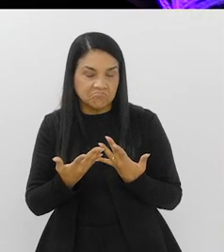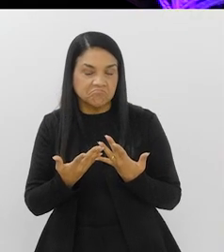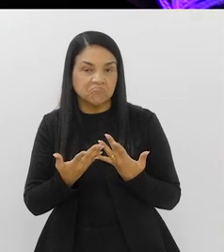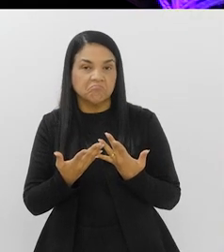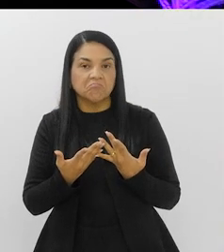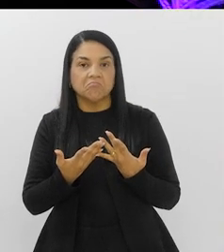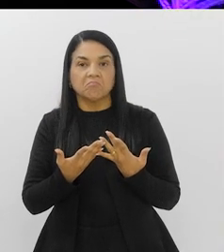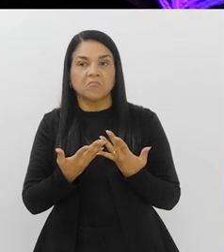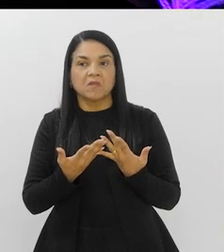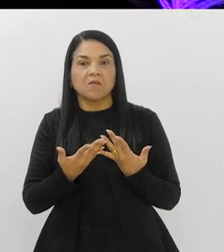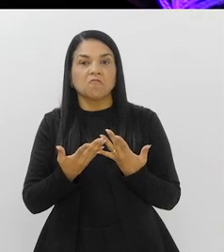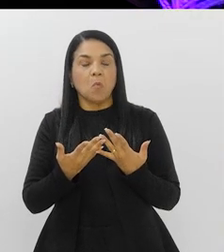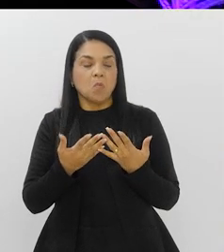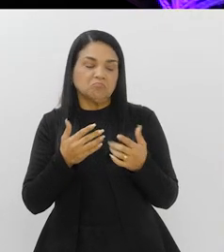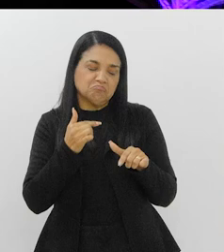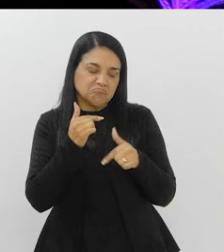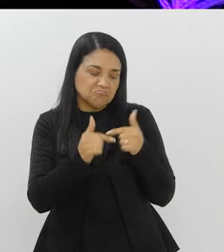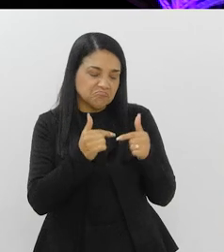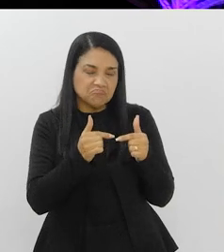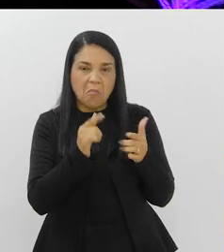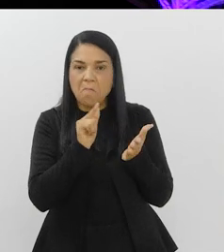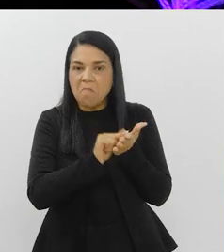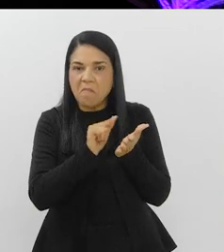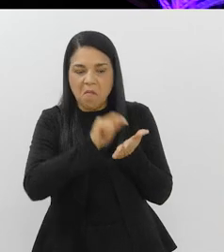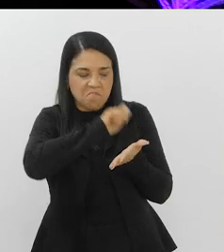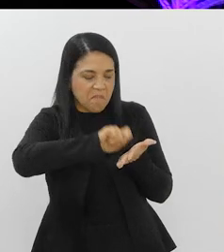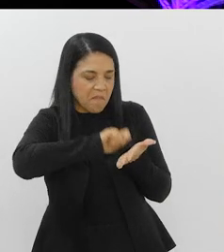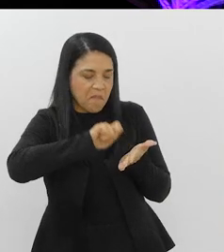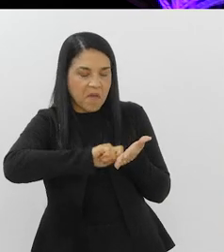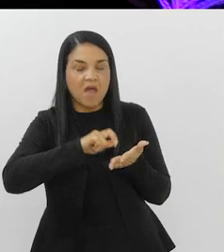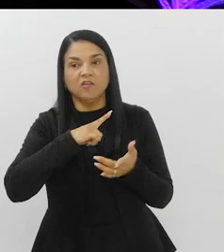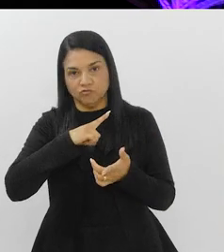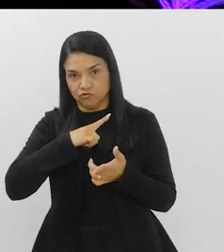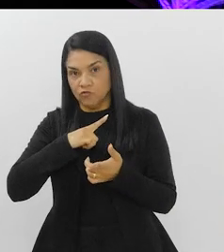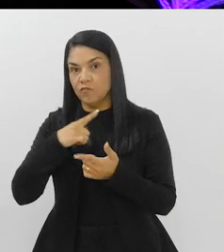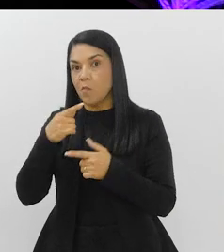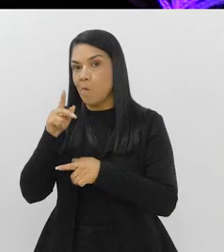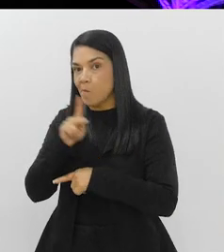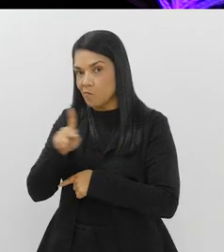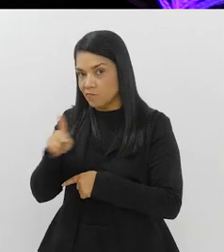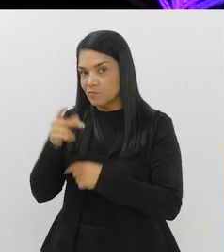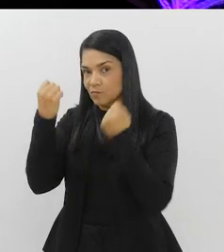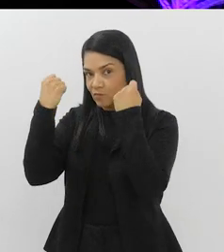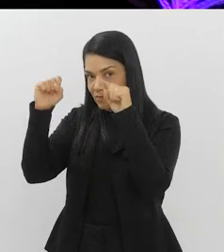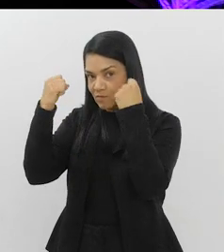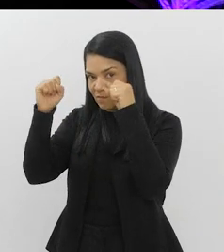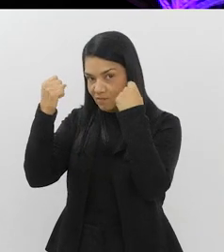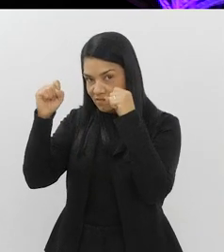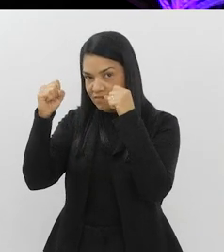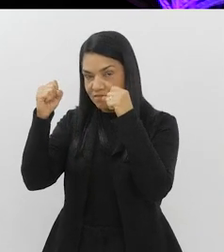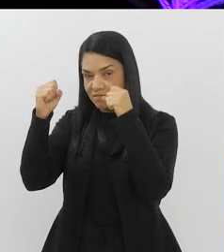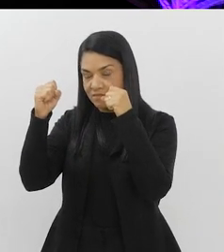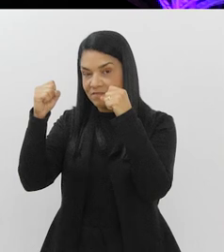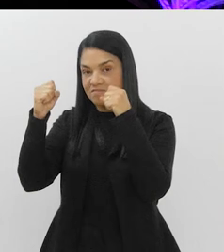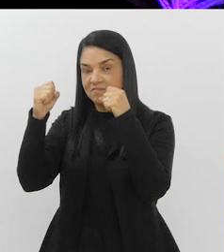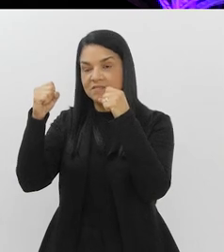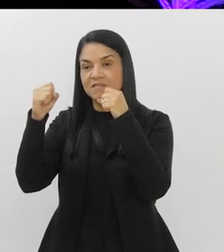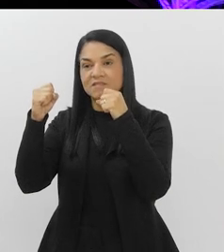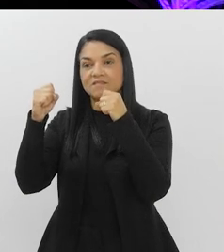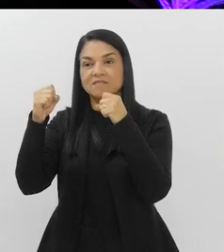vou sei lá passar um passa um passar um trabalhinho né eu tive eh professores de educação física lá